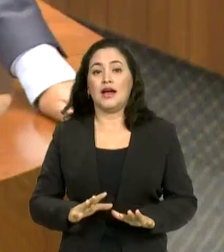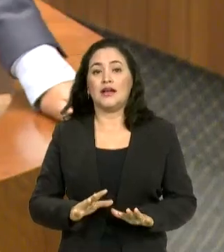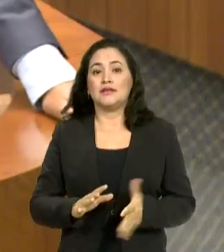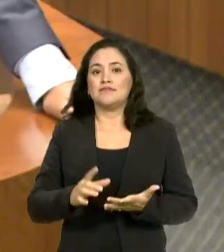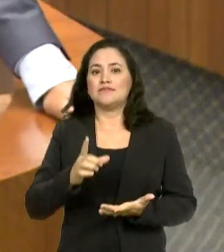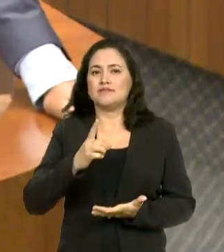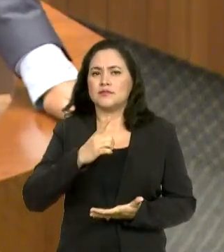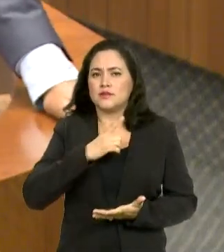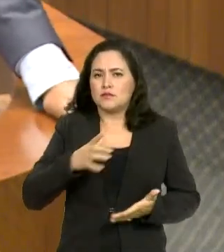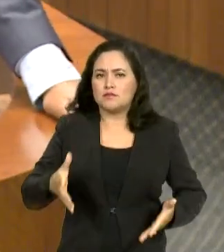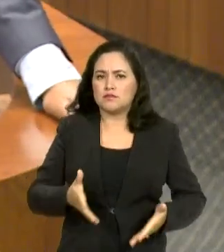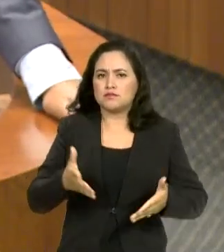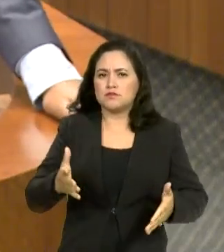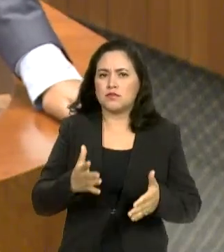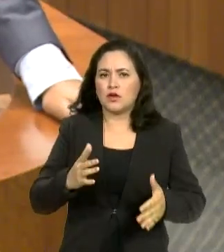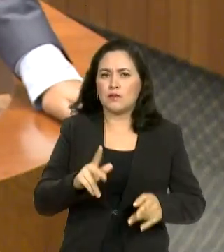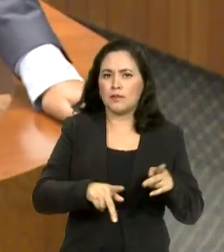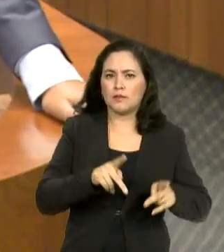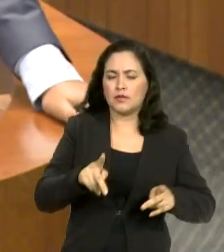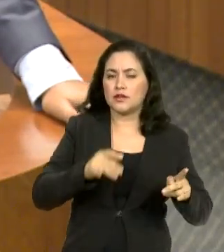Cidadão e Amarante,